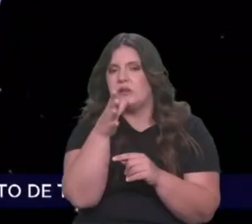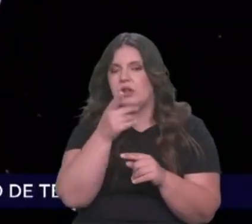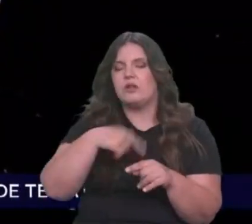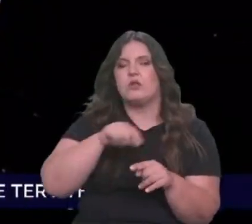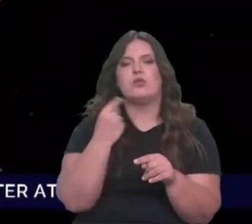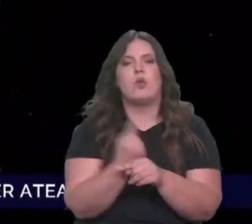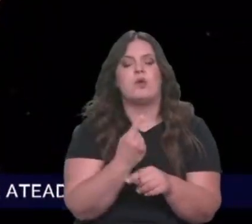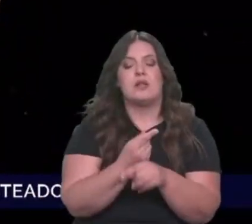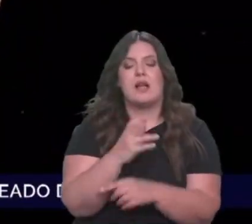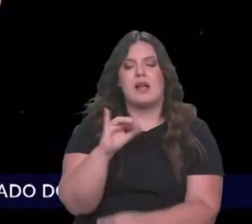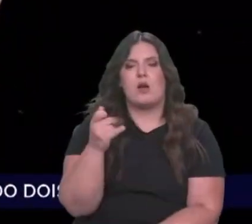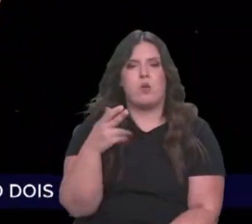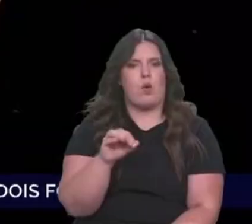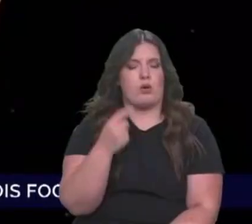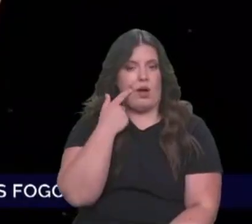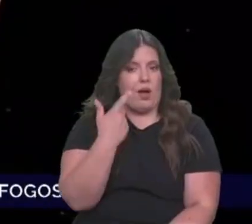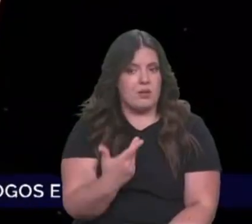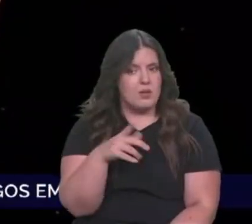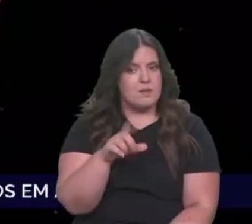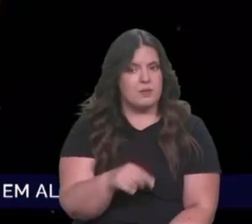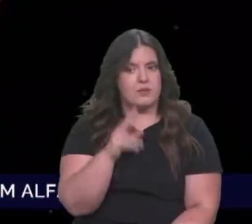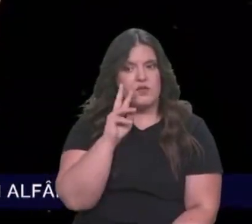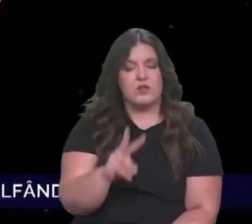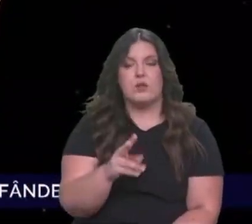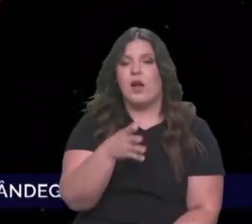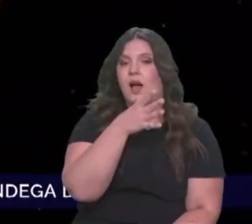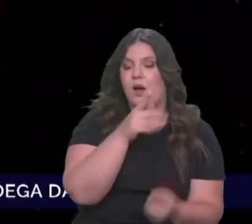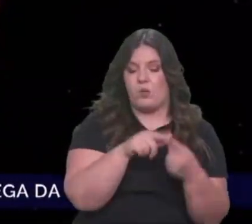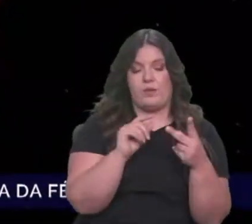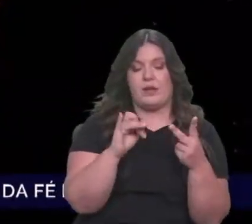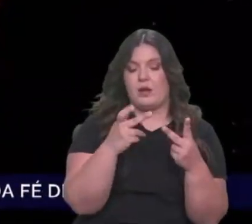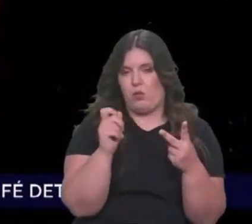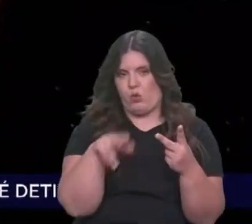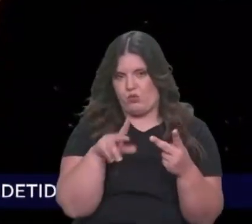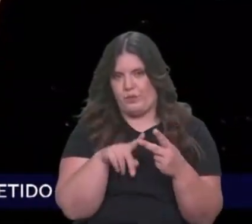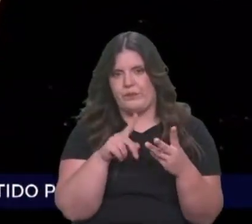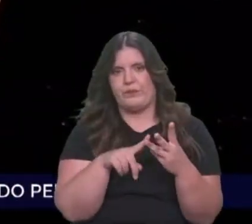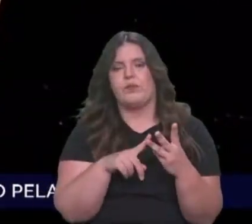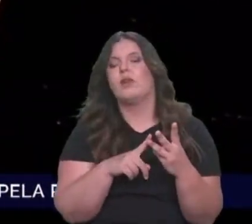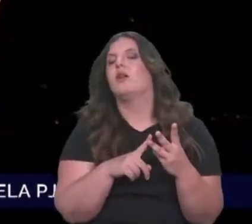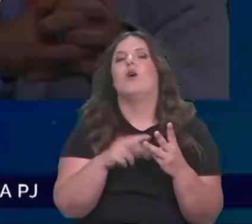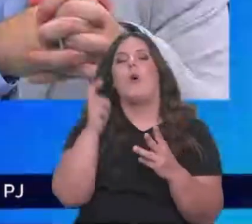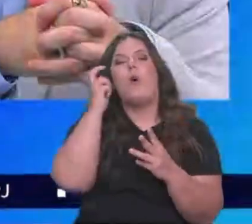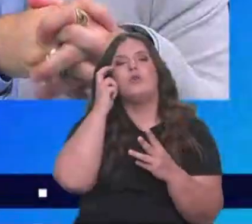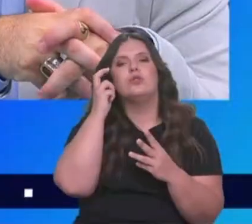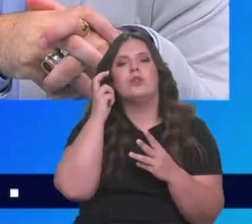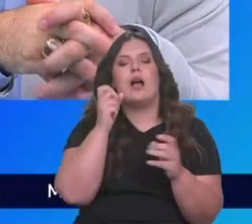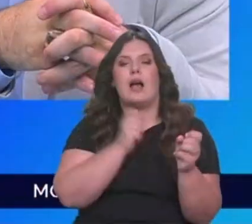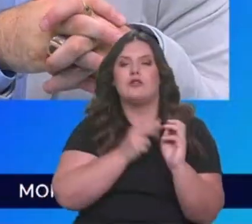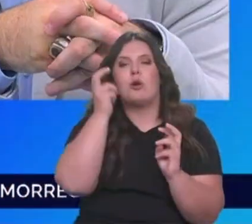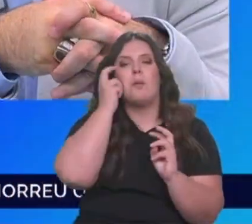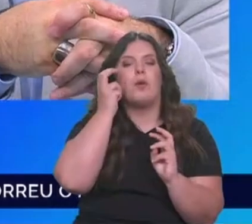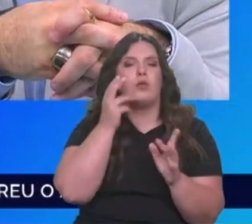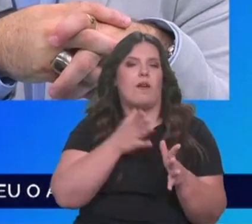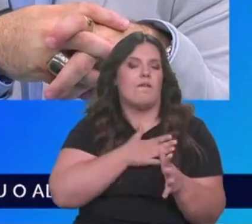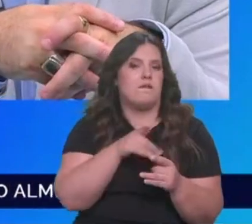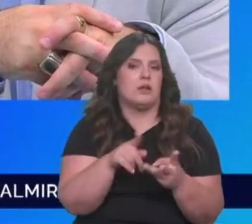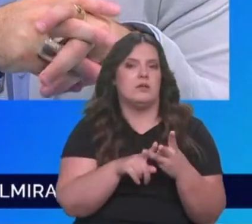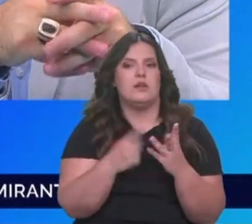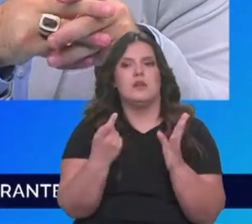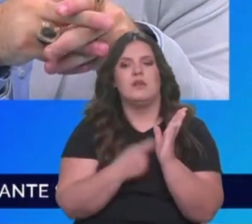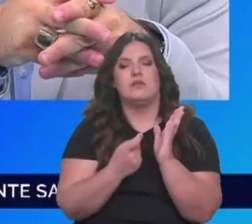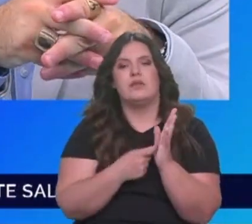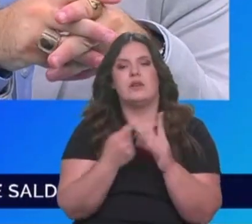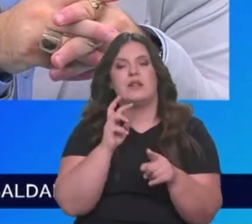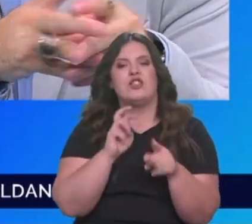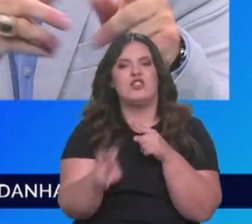indicaram-nos compostos de carbono também em Ceres. Então, repara, água, carbono, Os astrobiólogos adoram tudo isto. Falta aqui o quê? Uma fonte